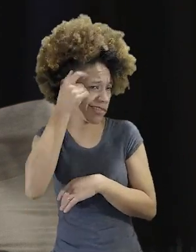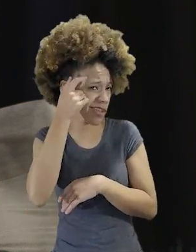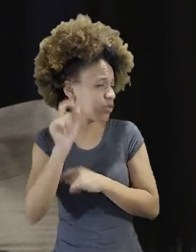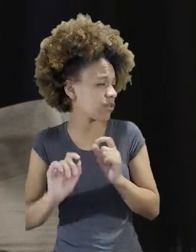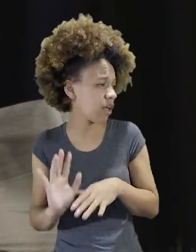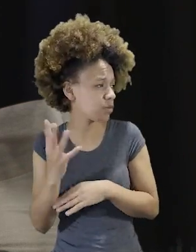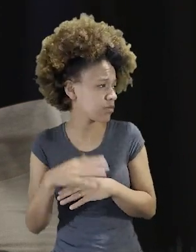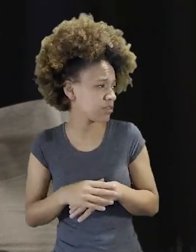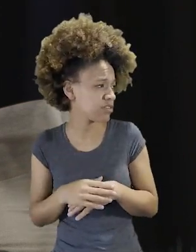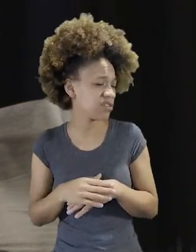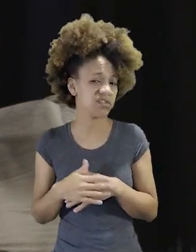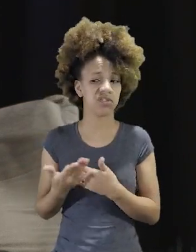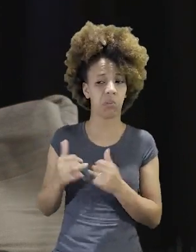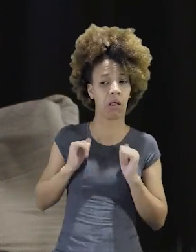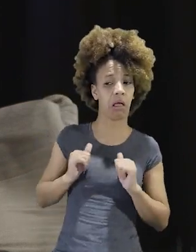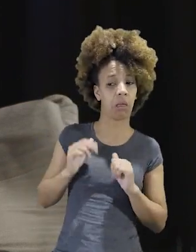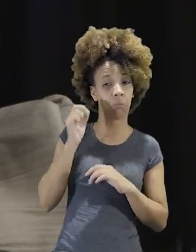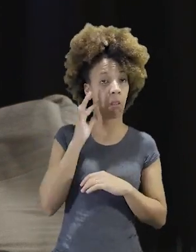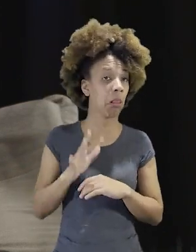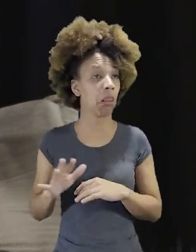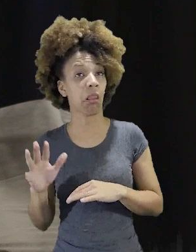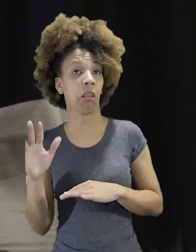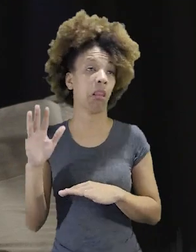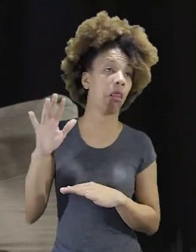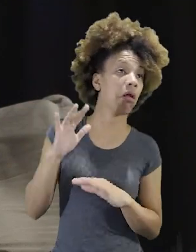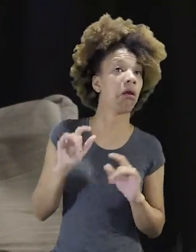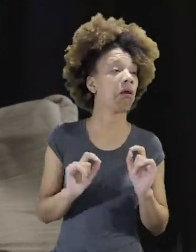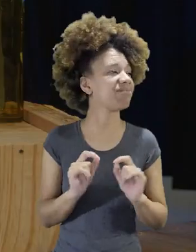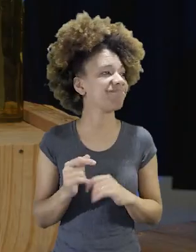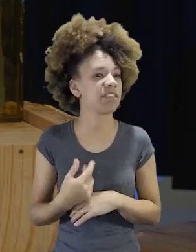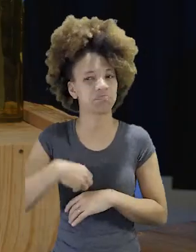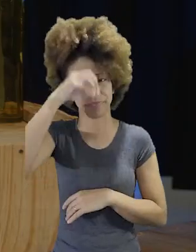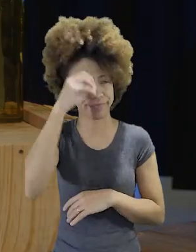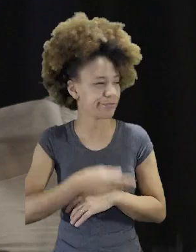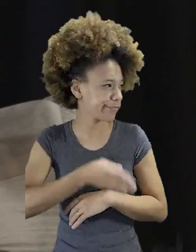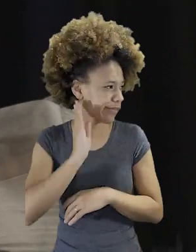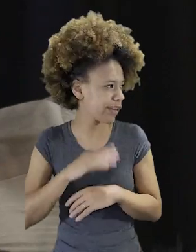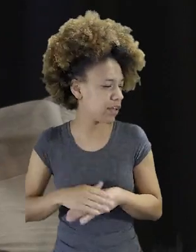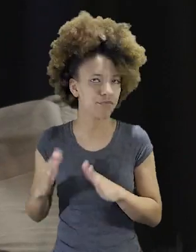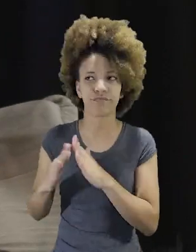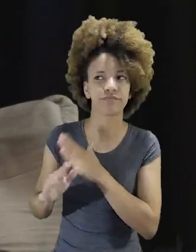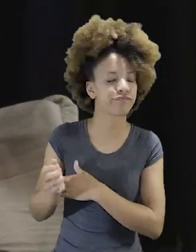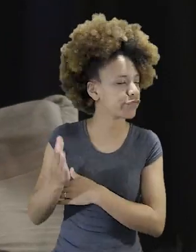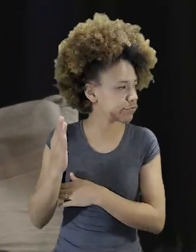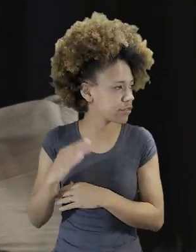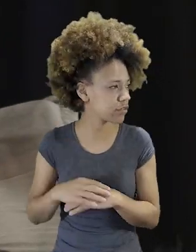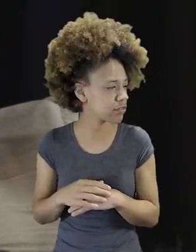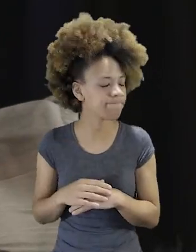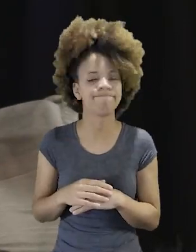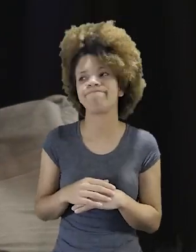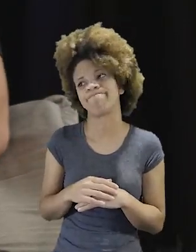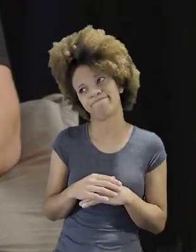às vezes não tem nem conhecimento do que tá acontecendo que é um mês planing o cara mano tá na